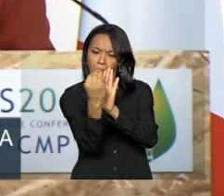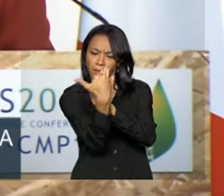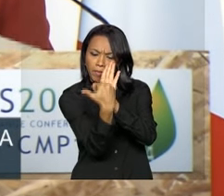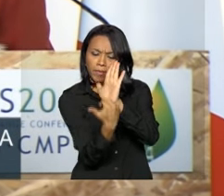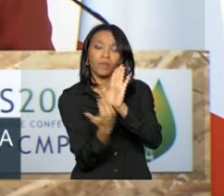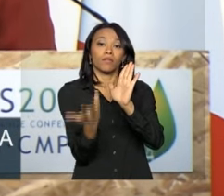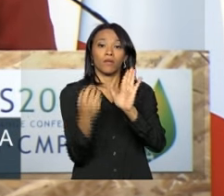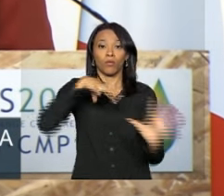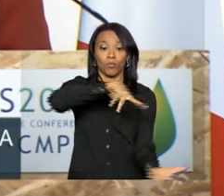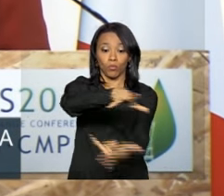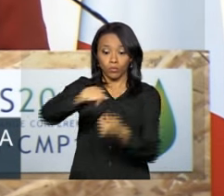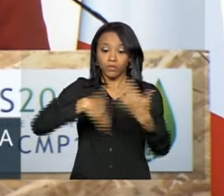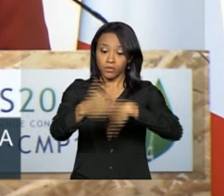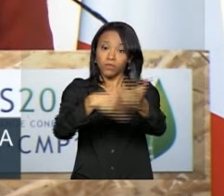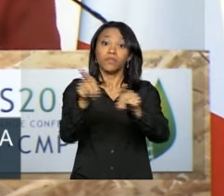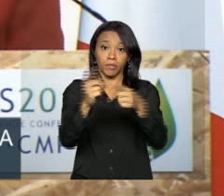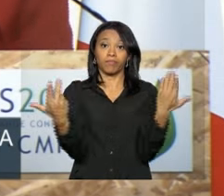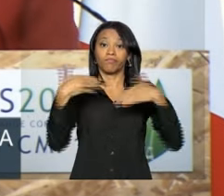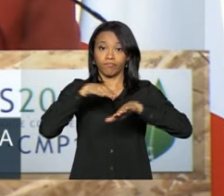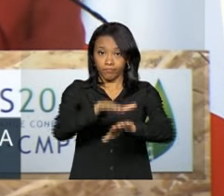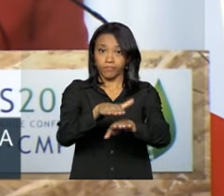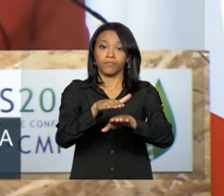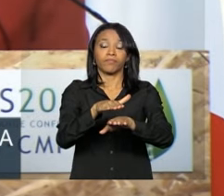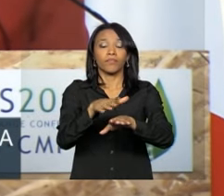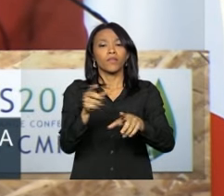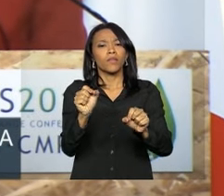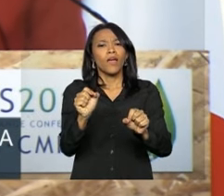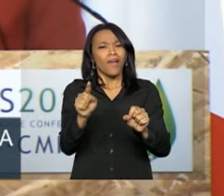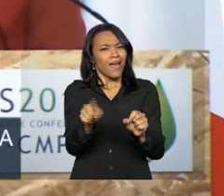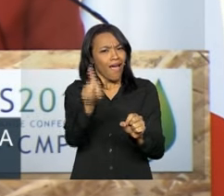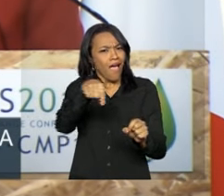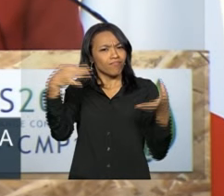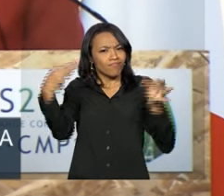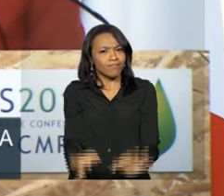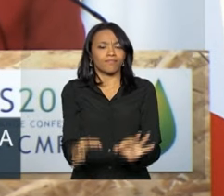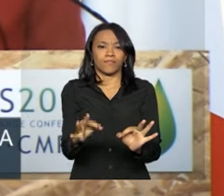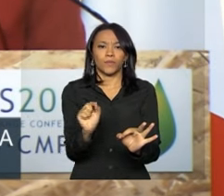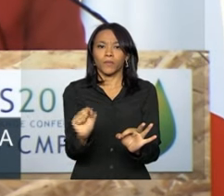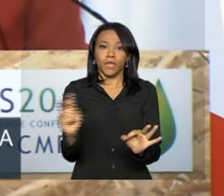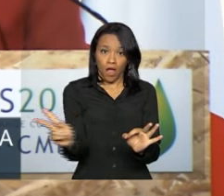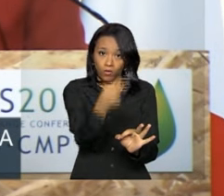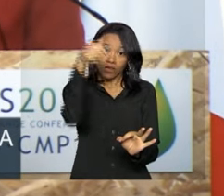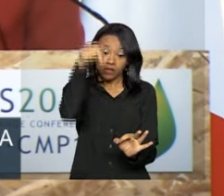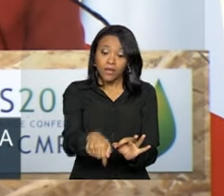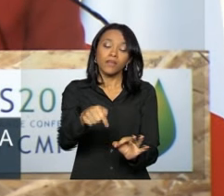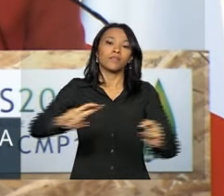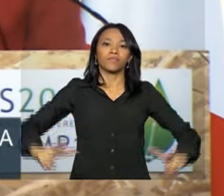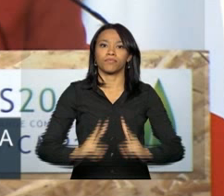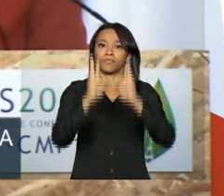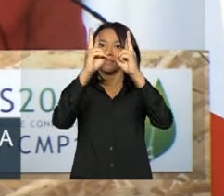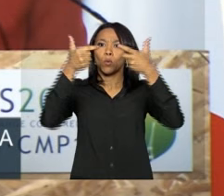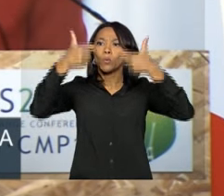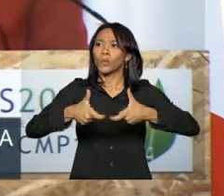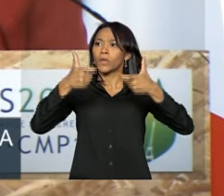mundo desenvolvido e inclusivo. Nada mais justo que isso ocorra nessa cidade, cenário de